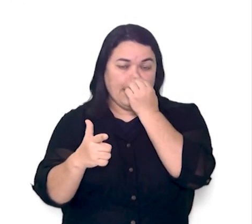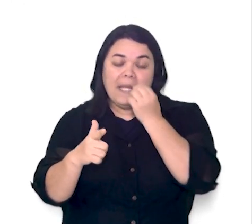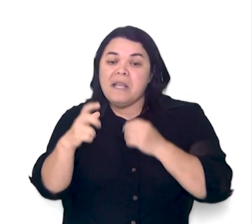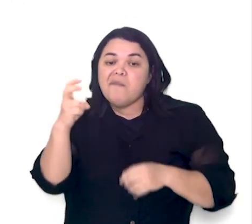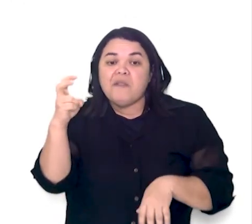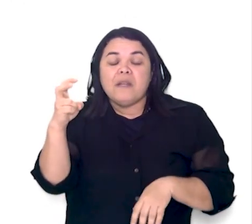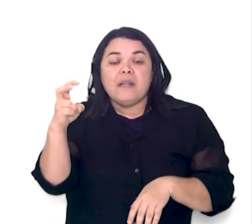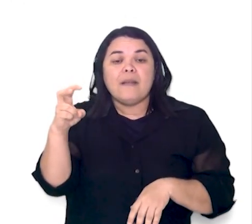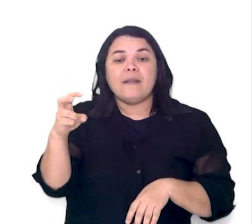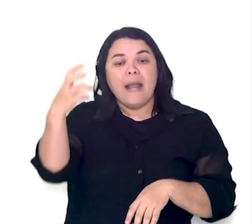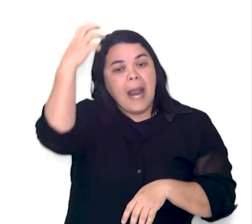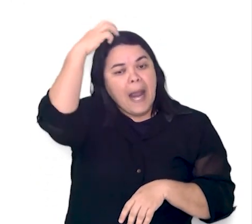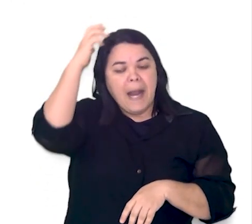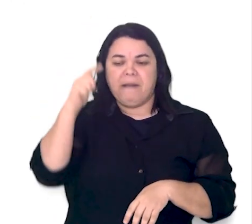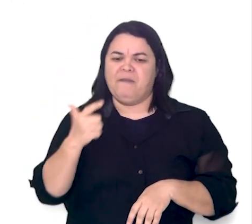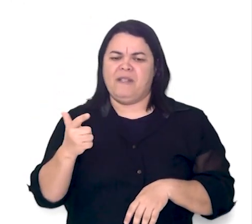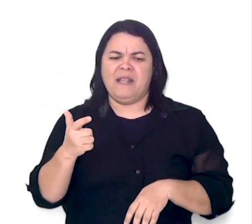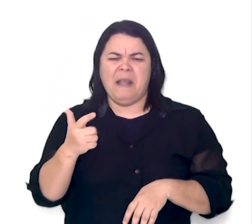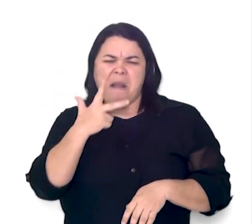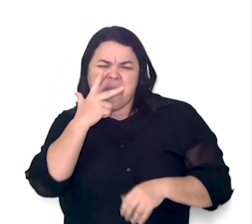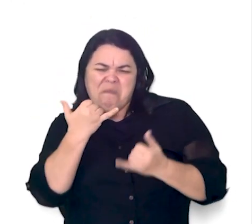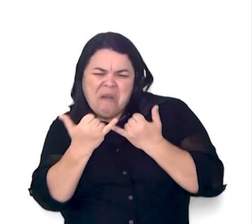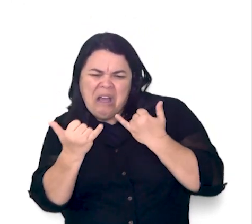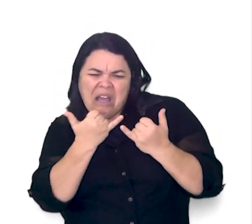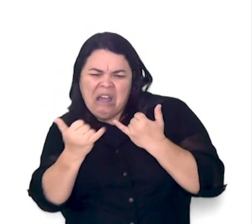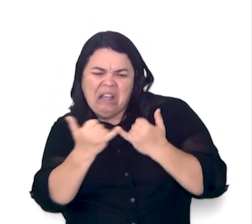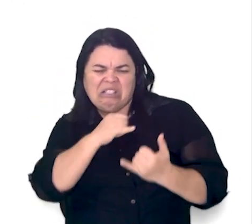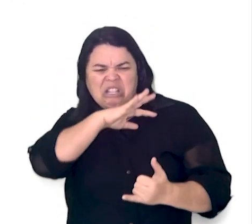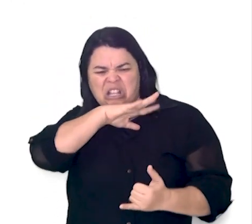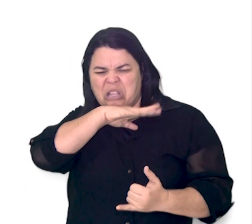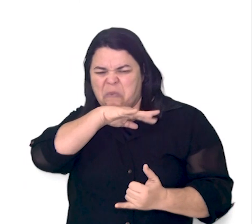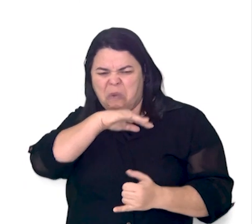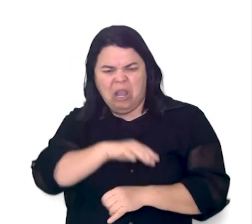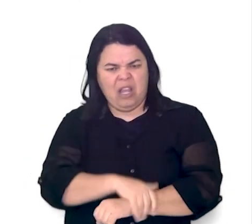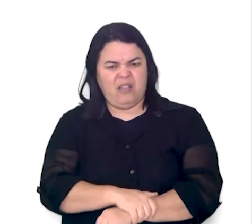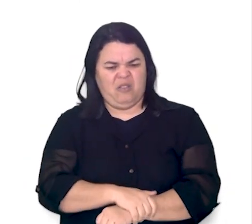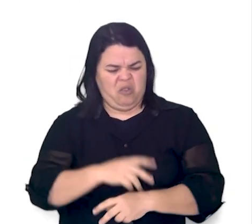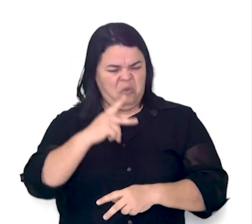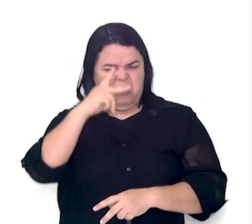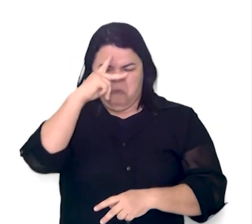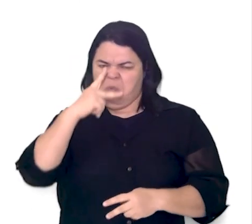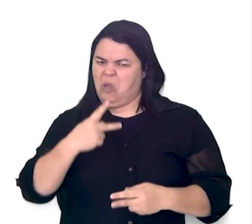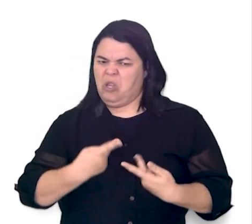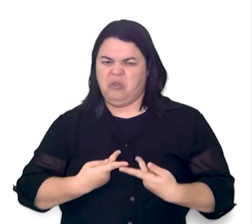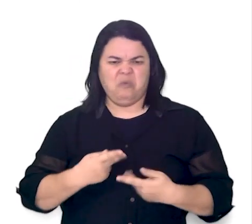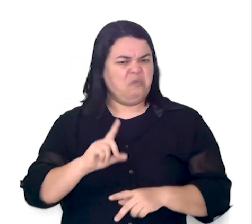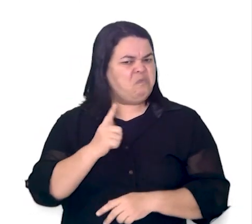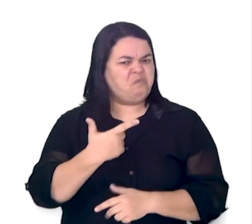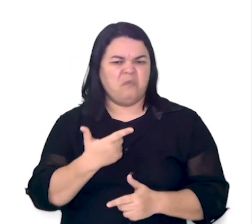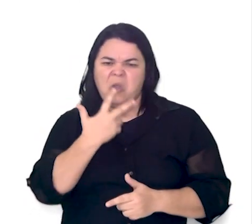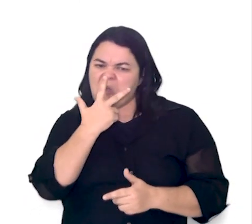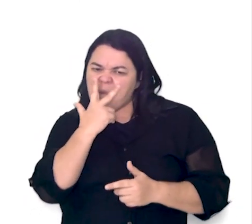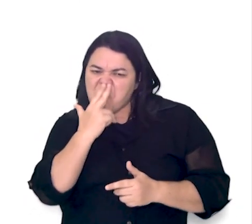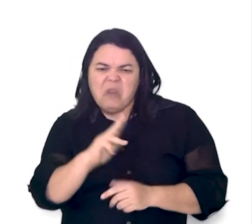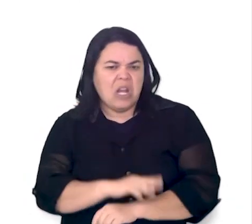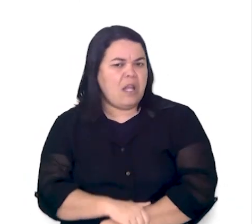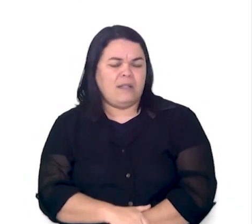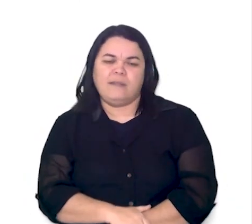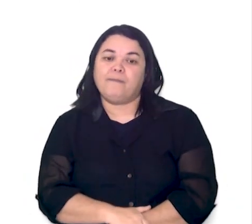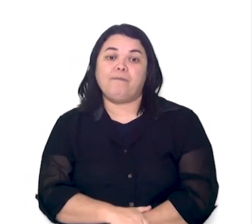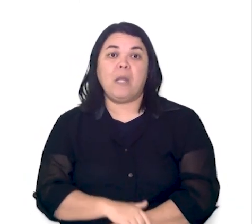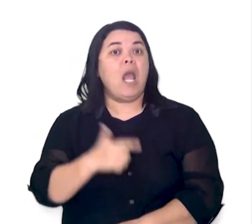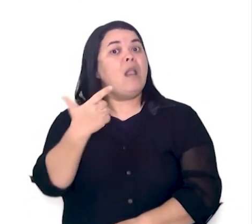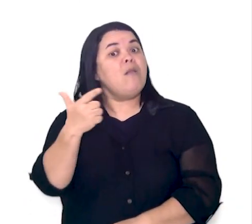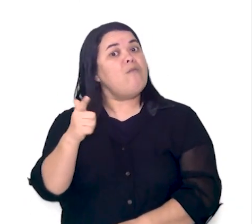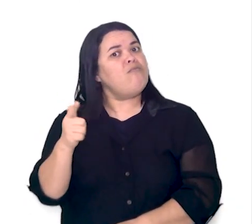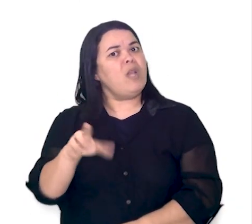mais brutos em pé que racionais humanados. Nem tem arte, nem